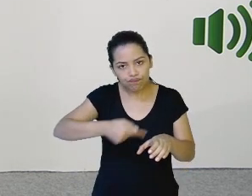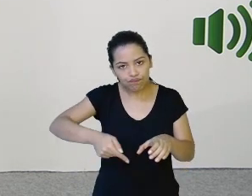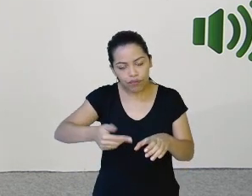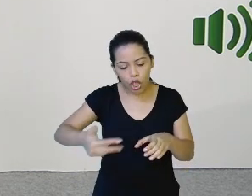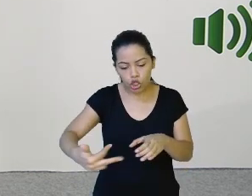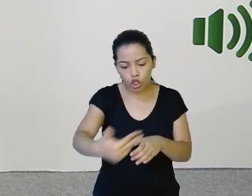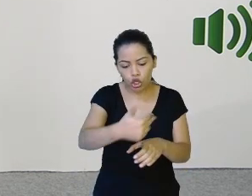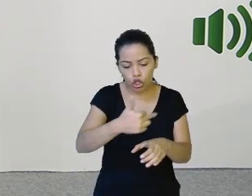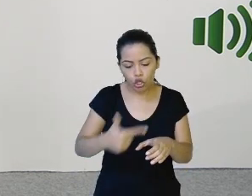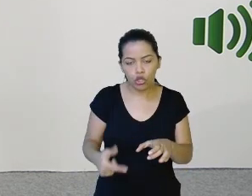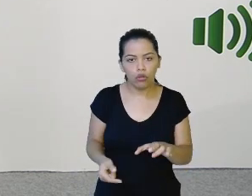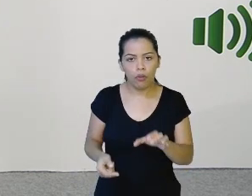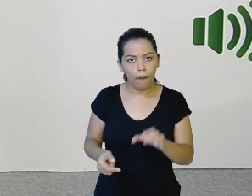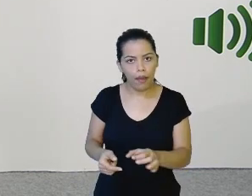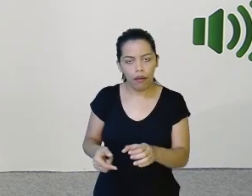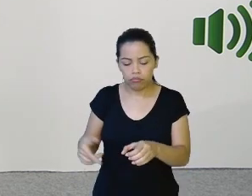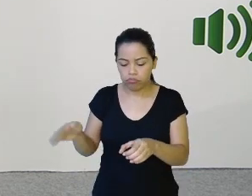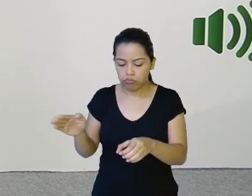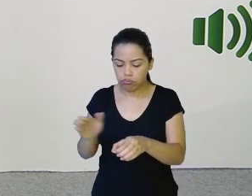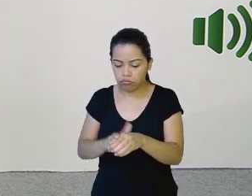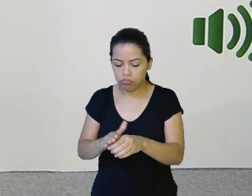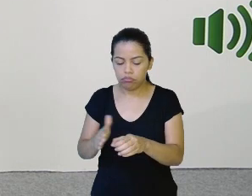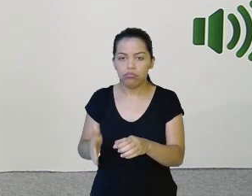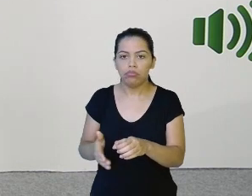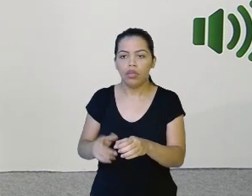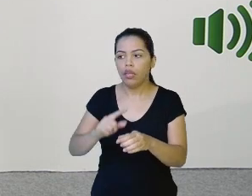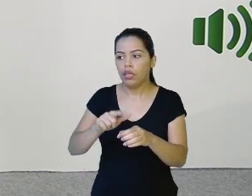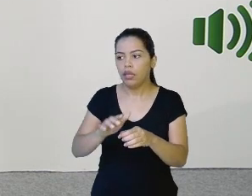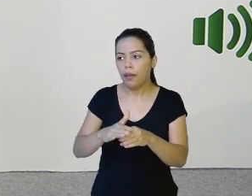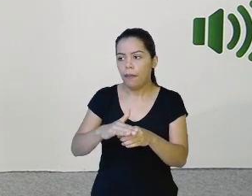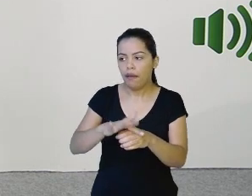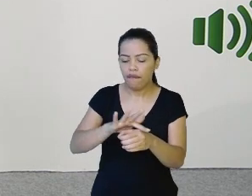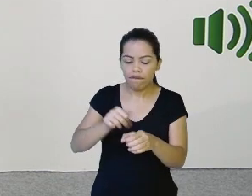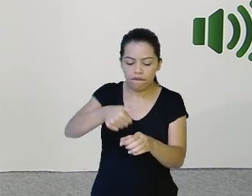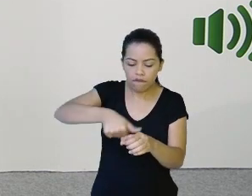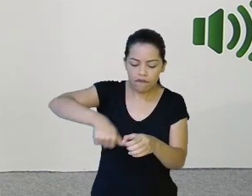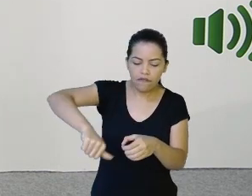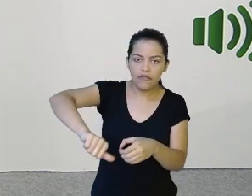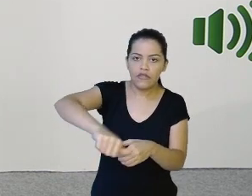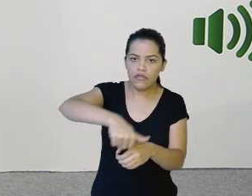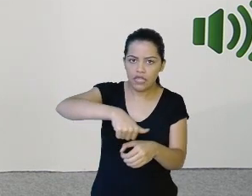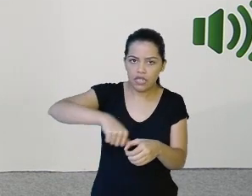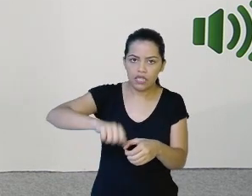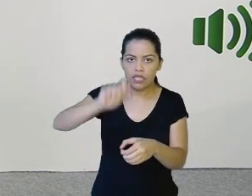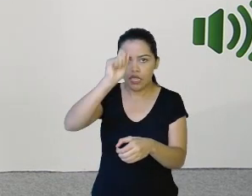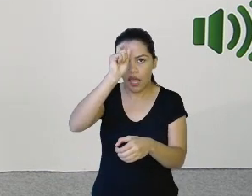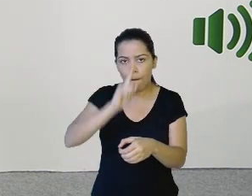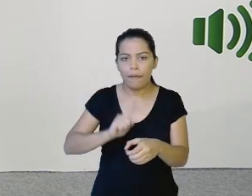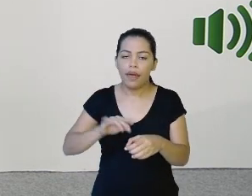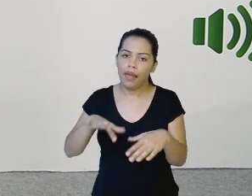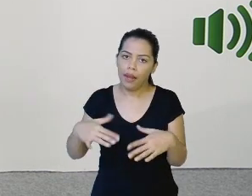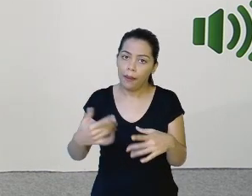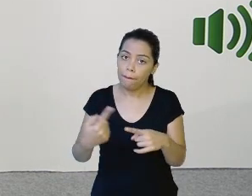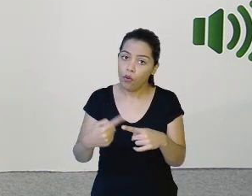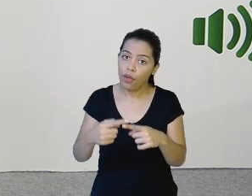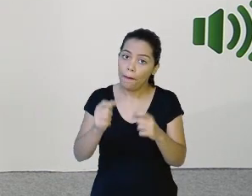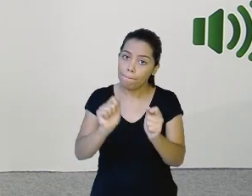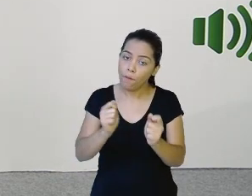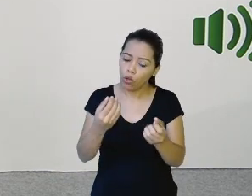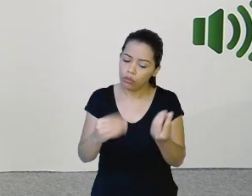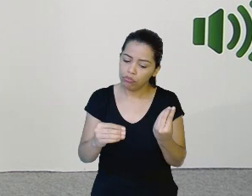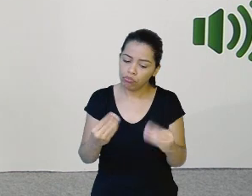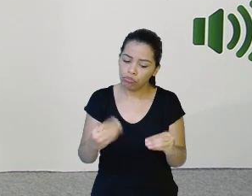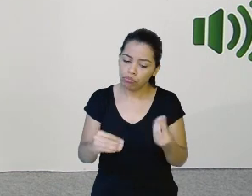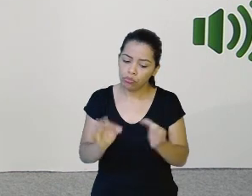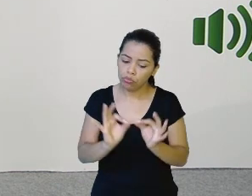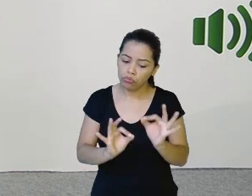outra, eu já coloquei. Então tá aqui, ó, uma extremidade, passei a fita adesiva amarela e aí a gente pode decorar esse ganzá da forma que a